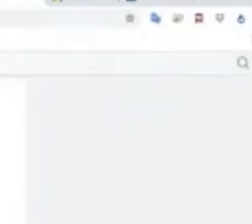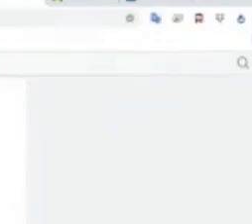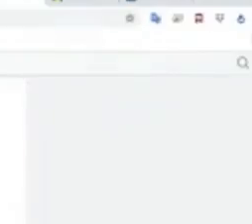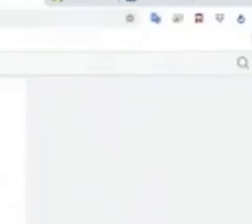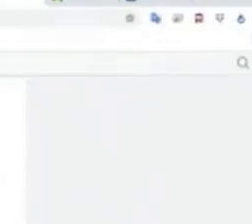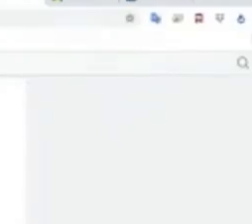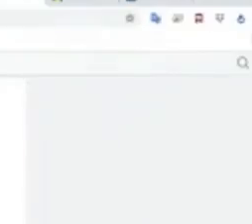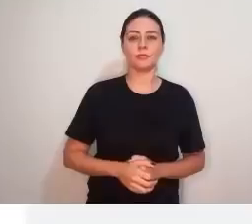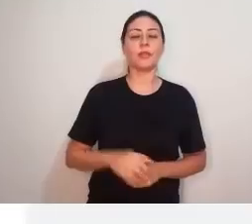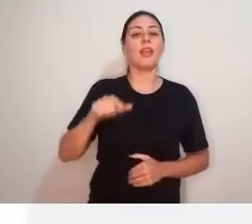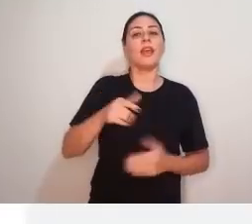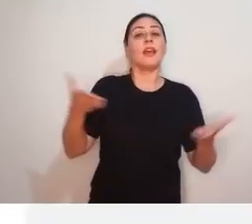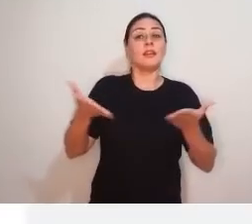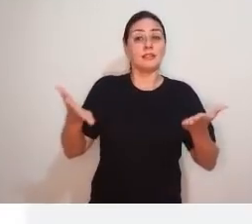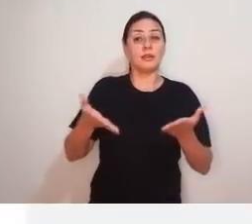sobre